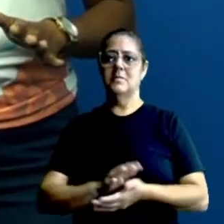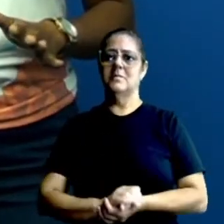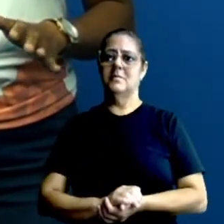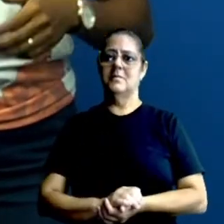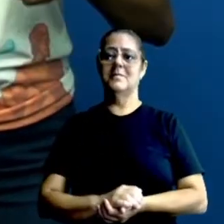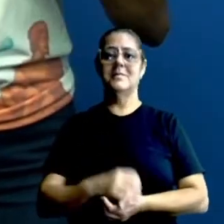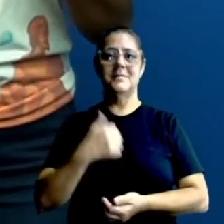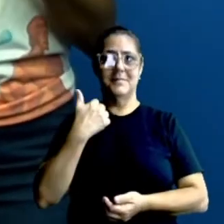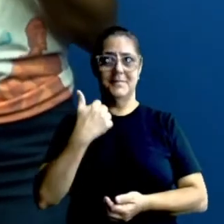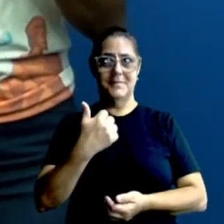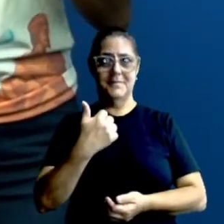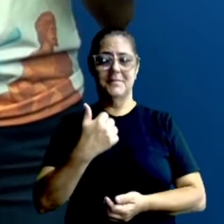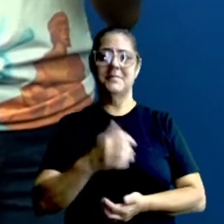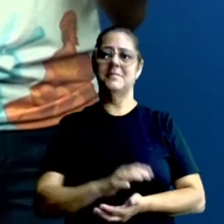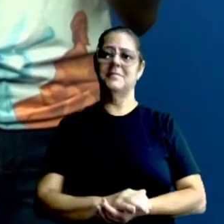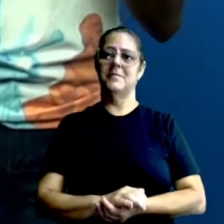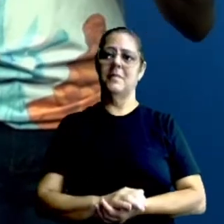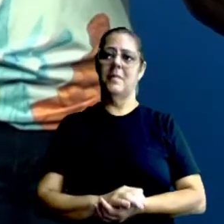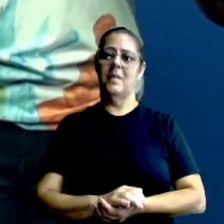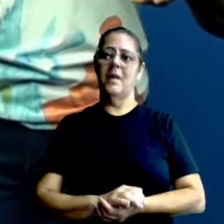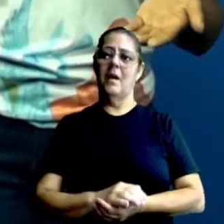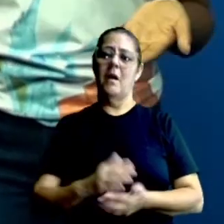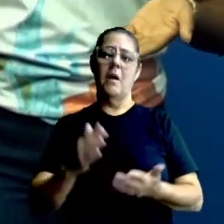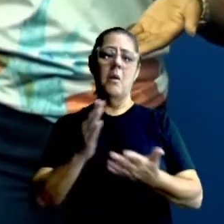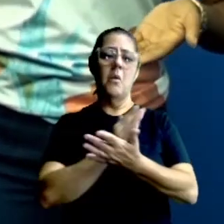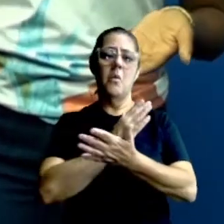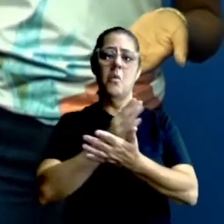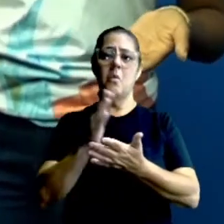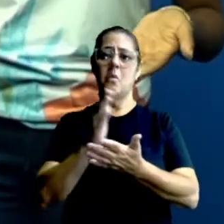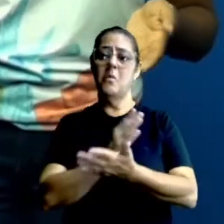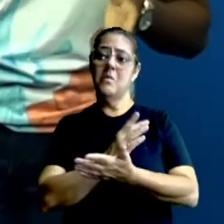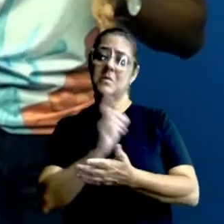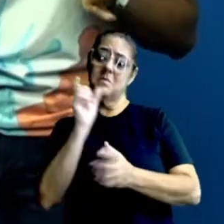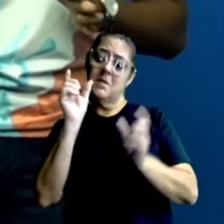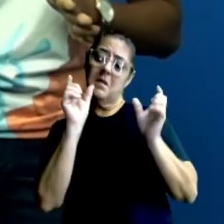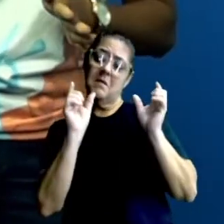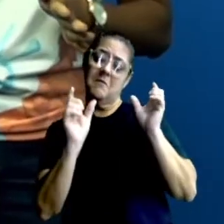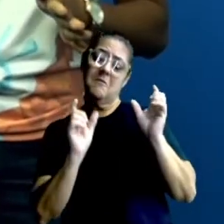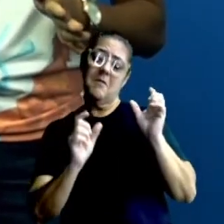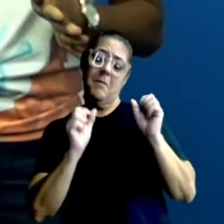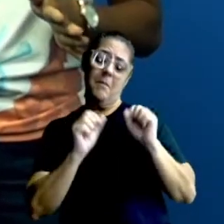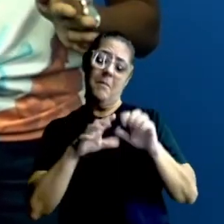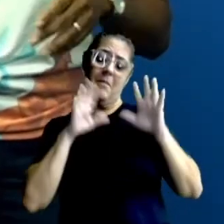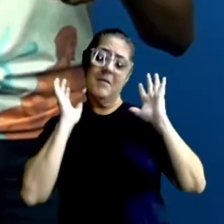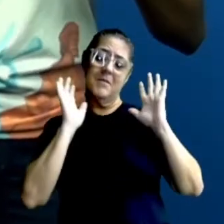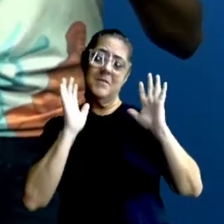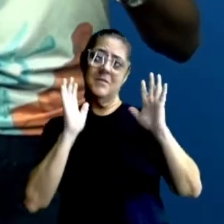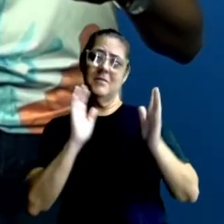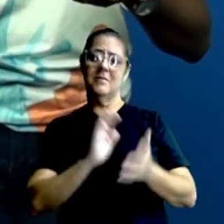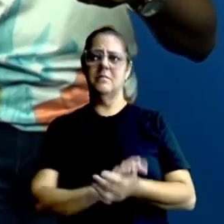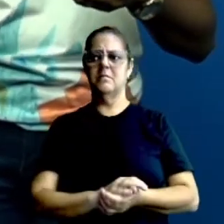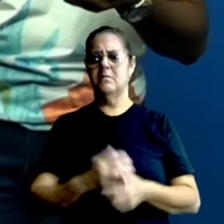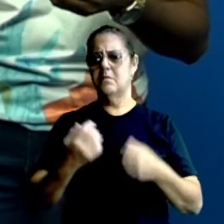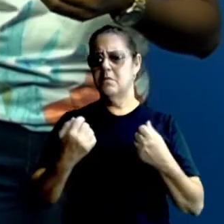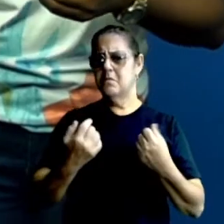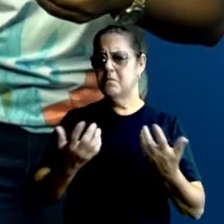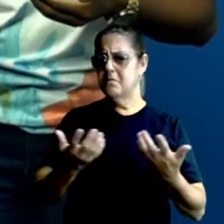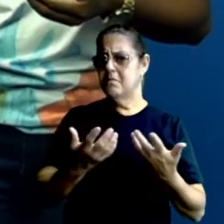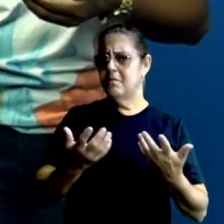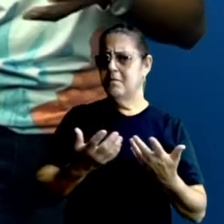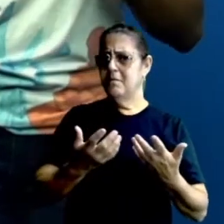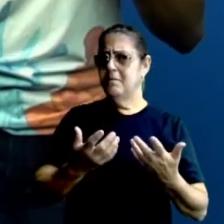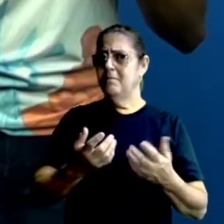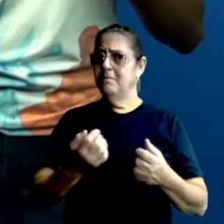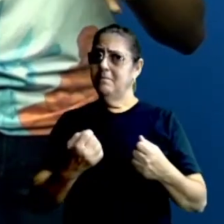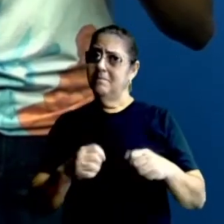certinho bom essa é uma média works agora a gente precisa chegar